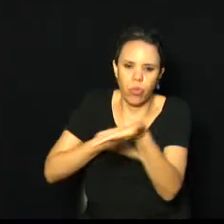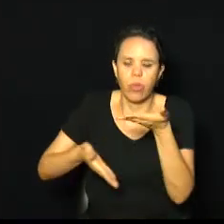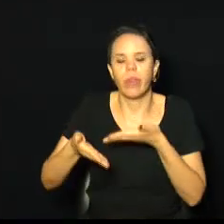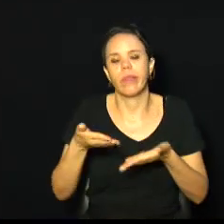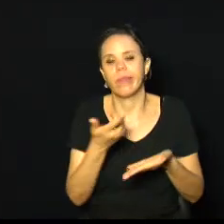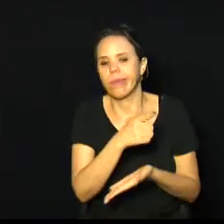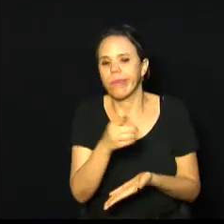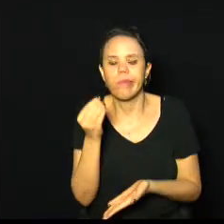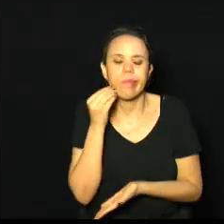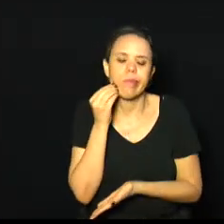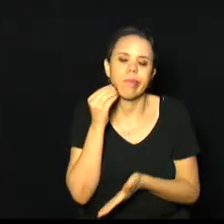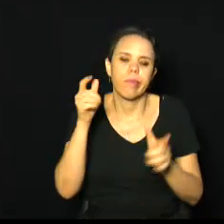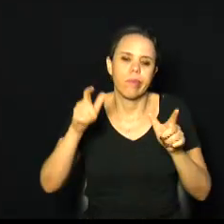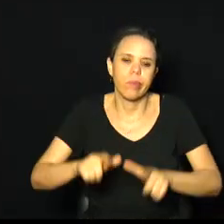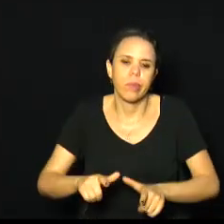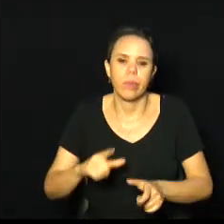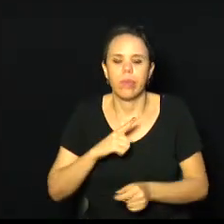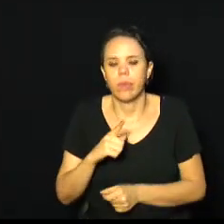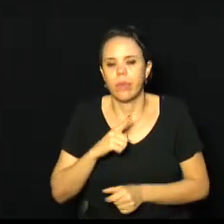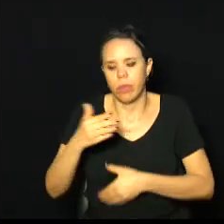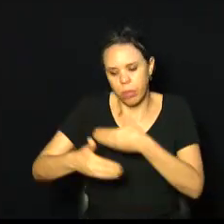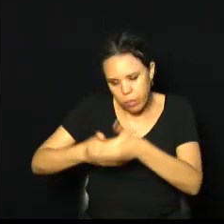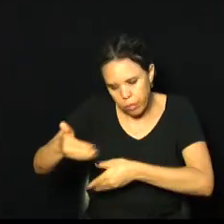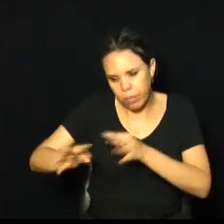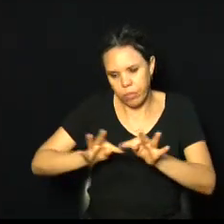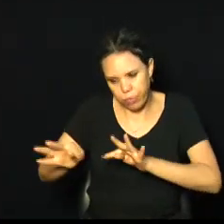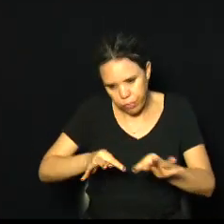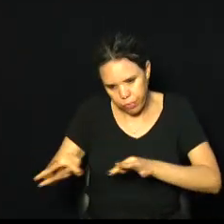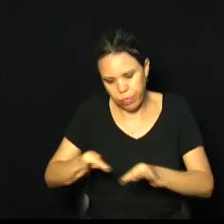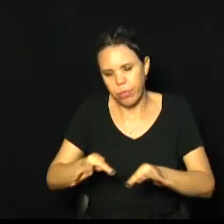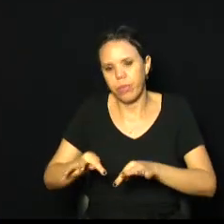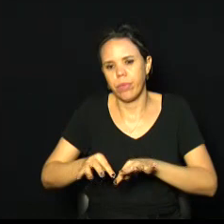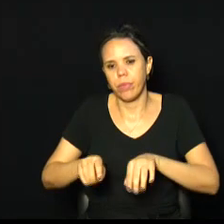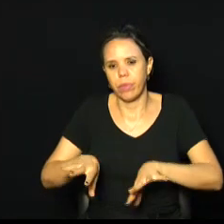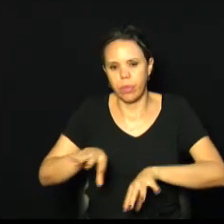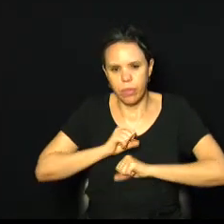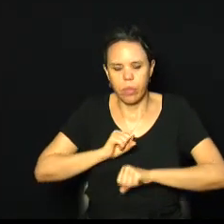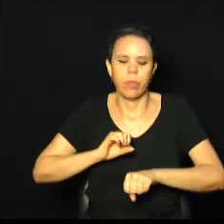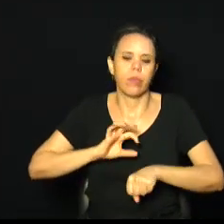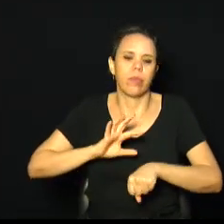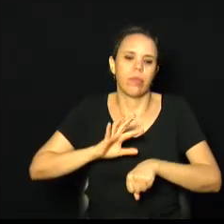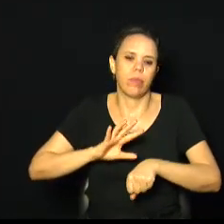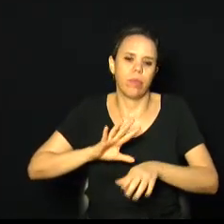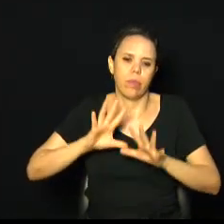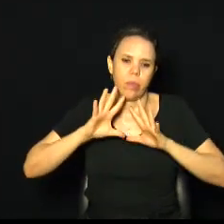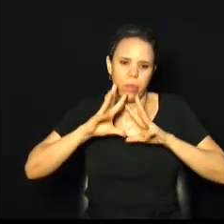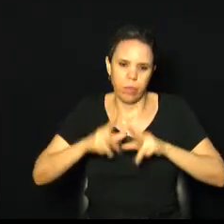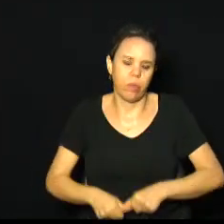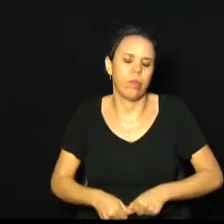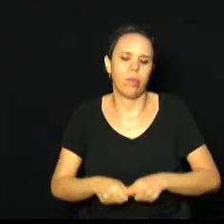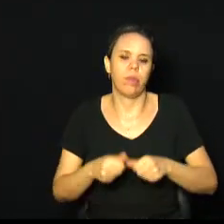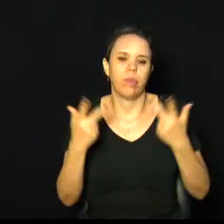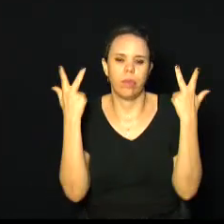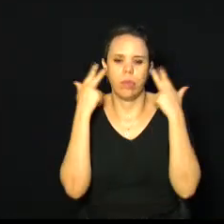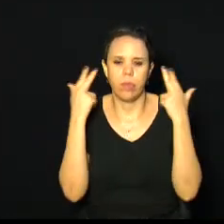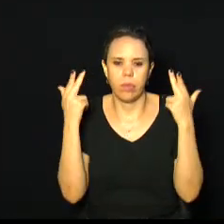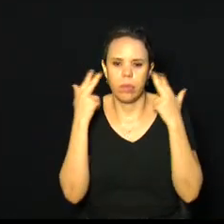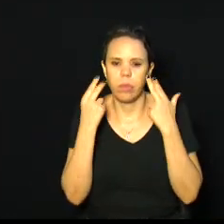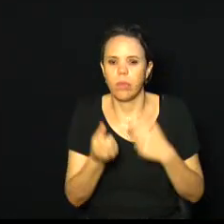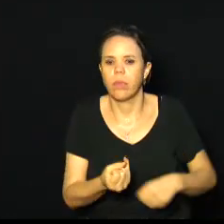espaço suficiente para que haja um processo de descontaminação natural. Né? Por quê? Porque a carga